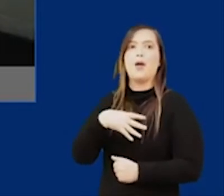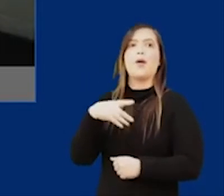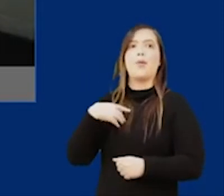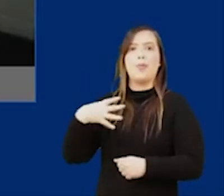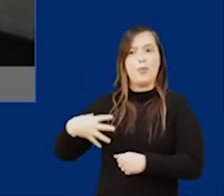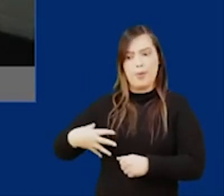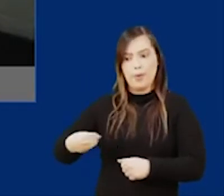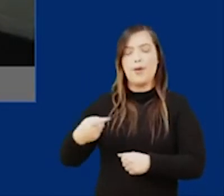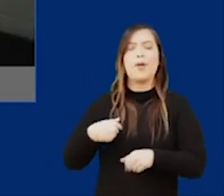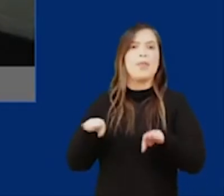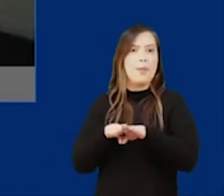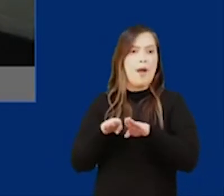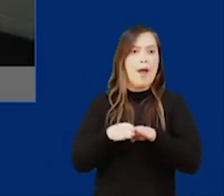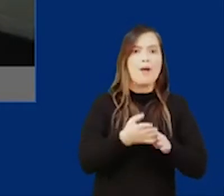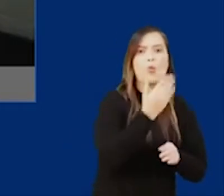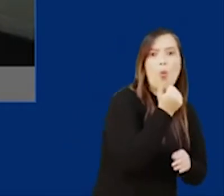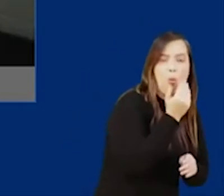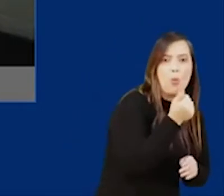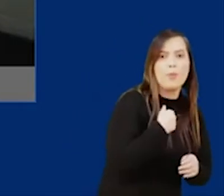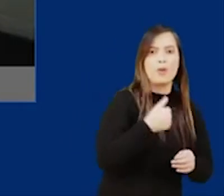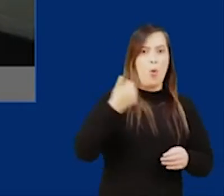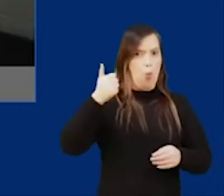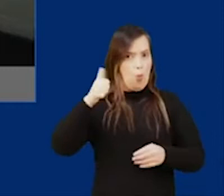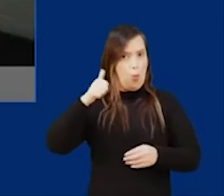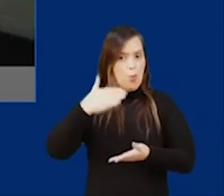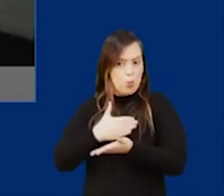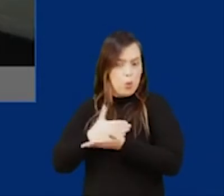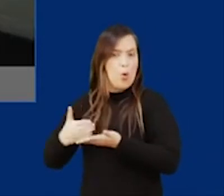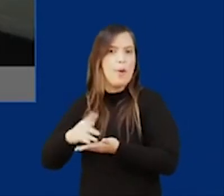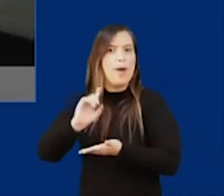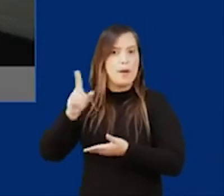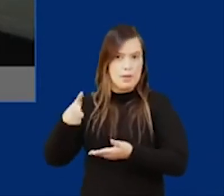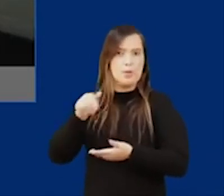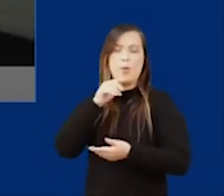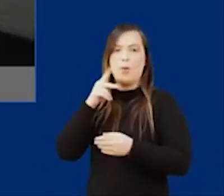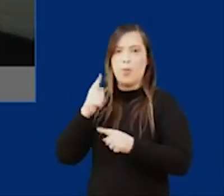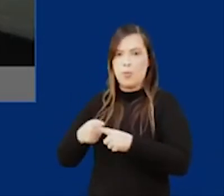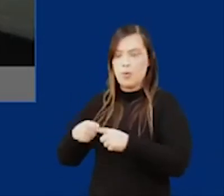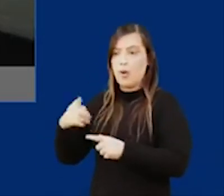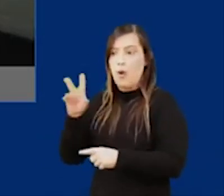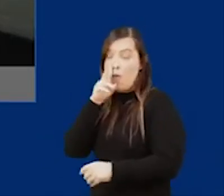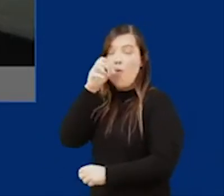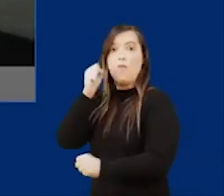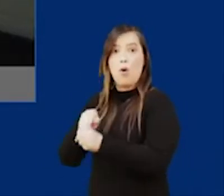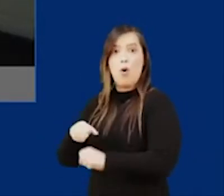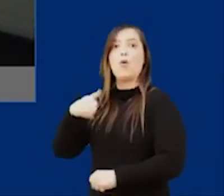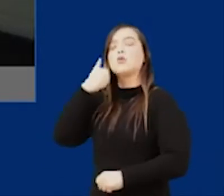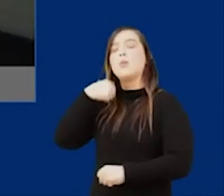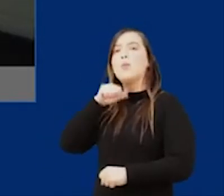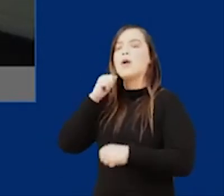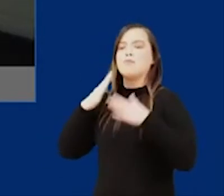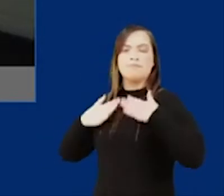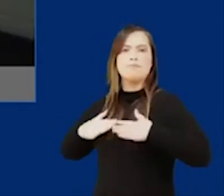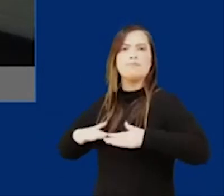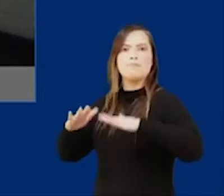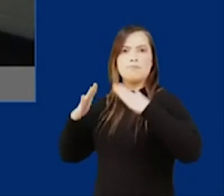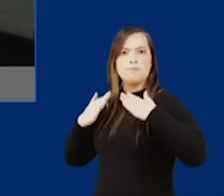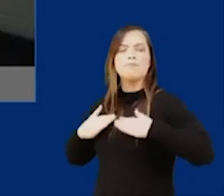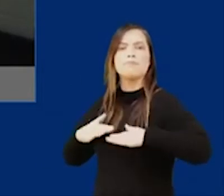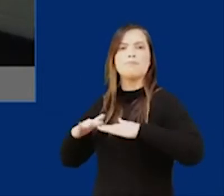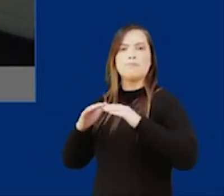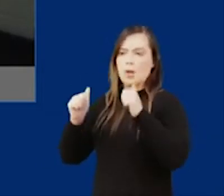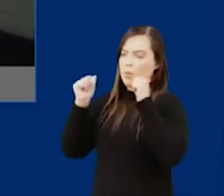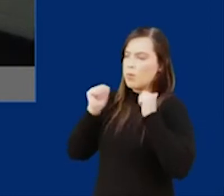da alimentação. No começo, o leite ainda é o que sustenta o bebê, né, para a mãe ficar um pouco mais tranquila nesse processo, né, da tranquilidade,